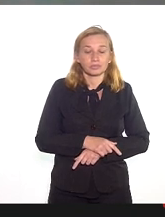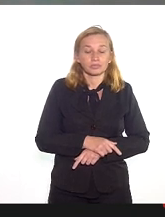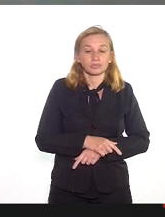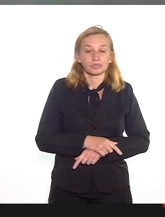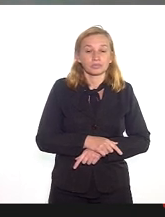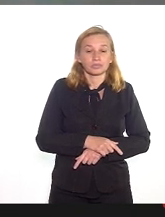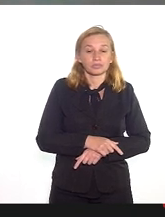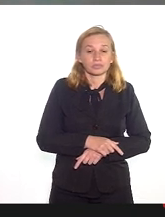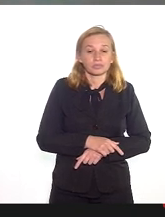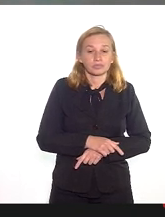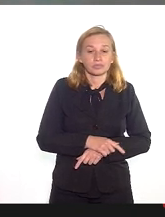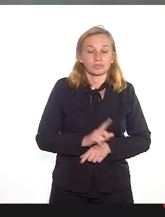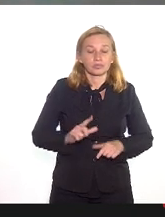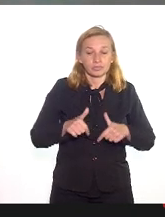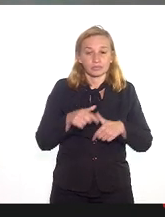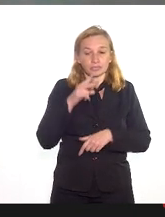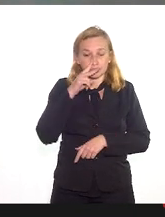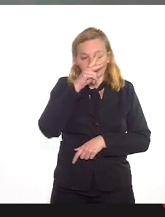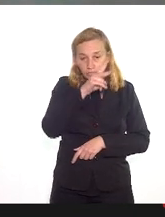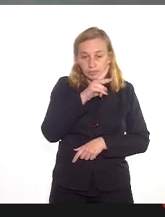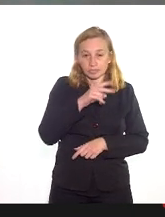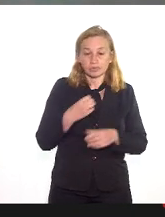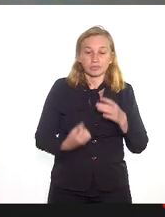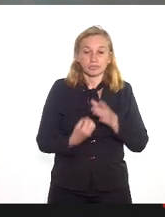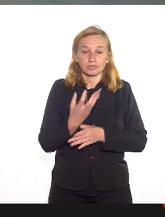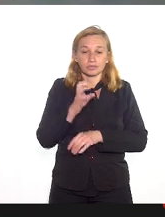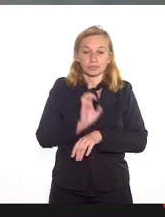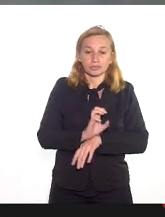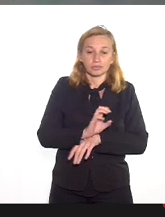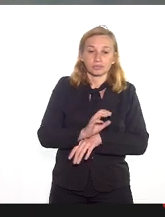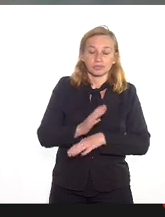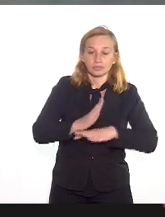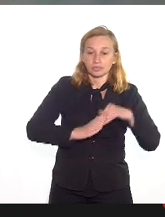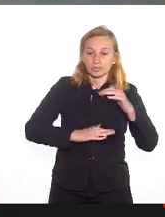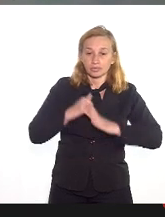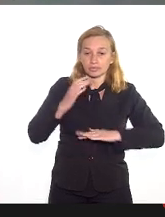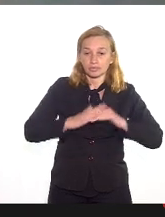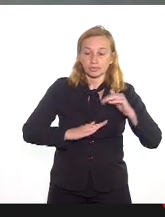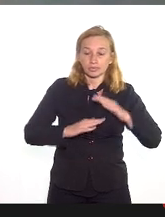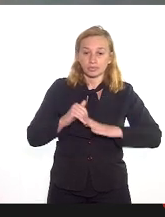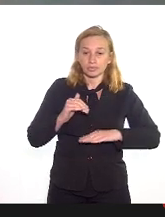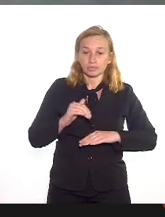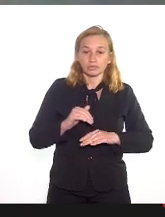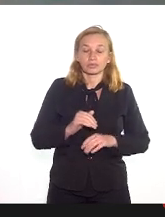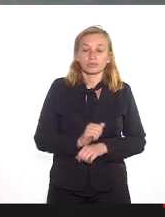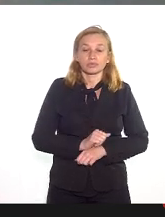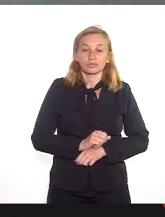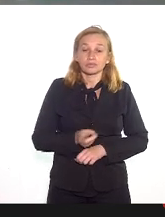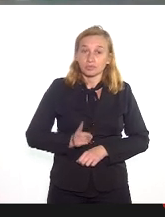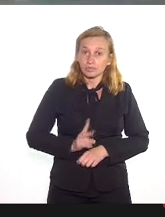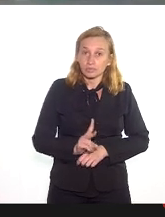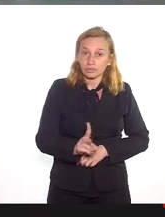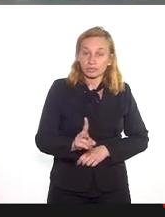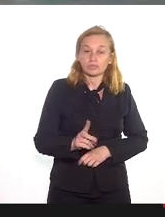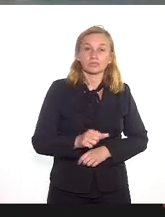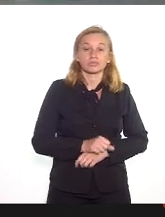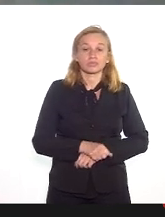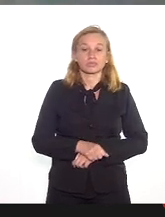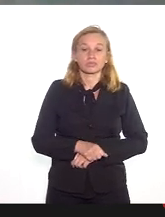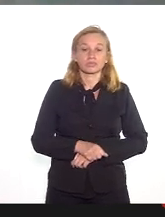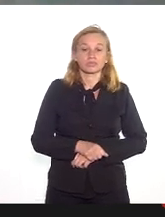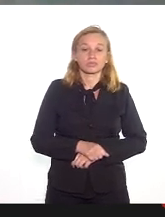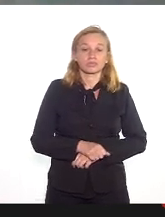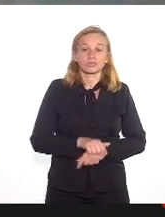muito forte, nós criamos um mestrado profissional em montagem industrial que tem continuado, tem